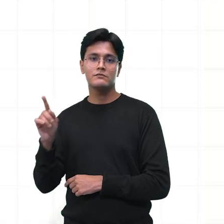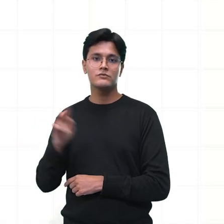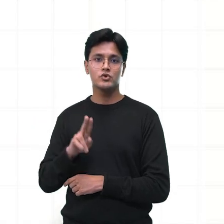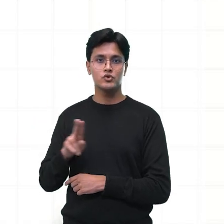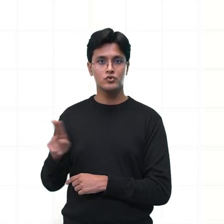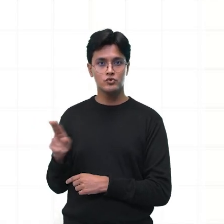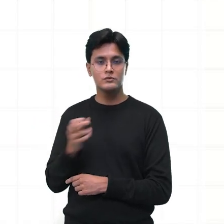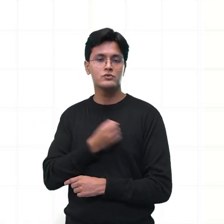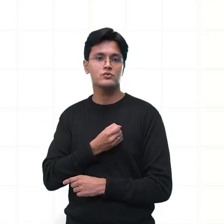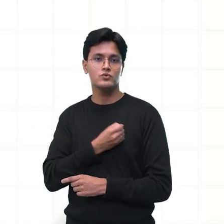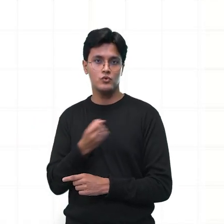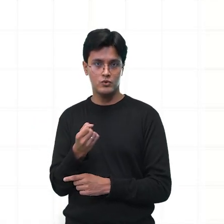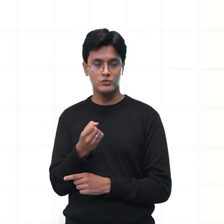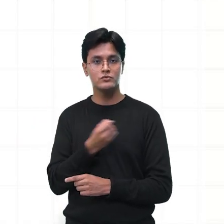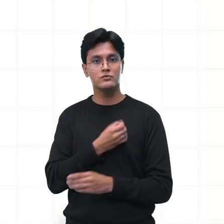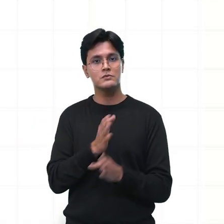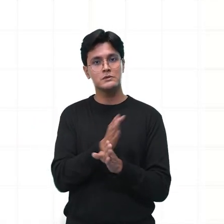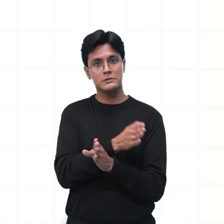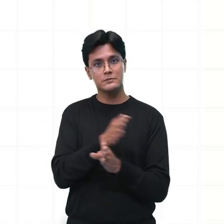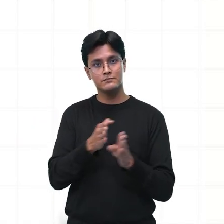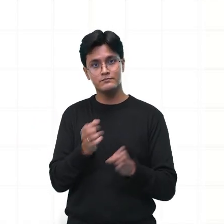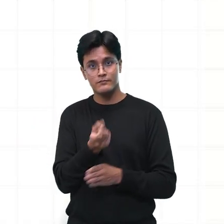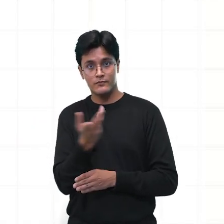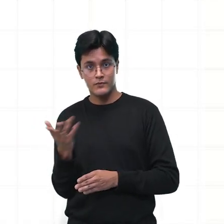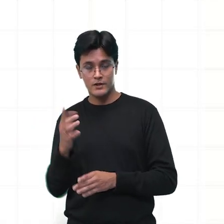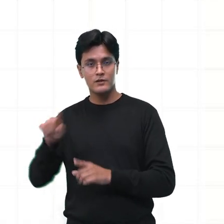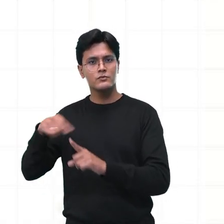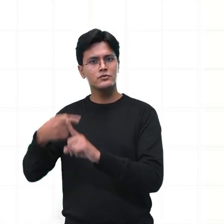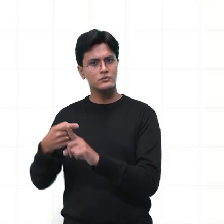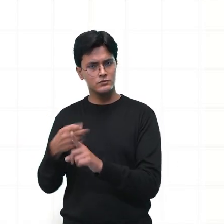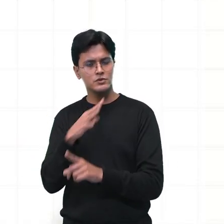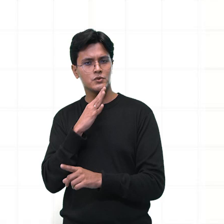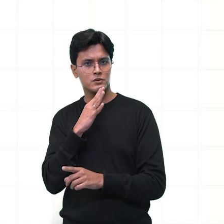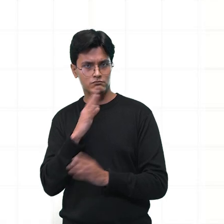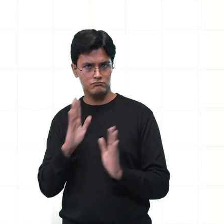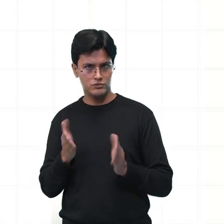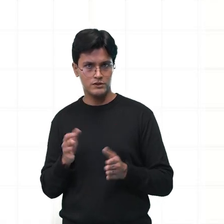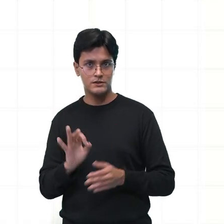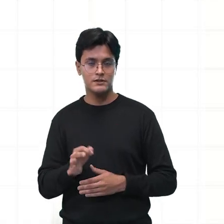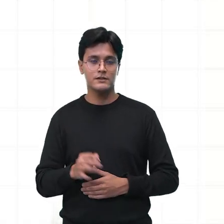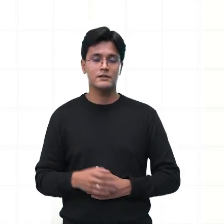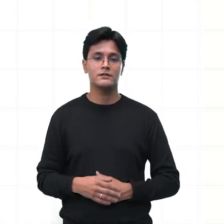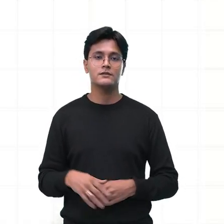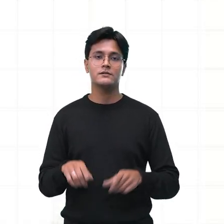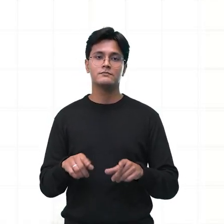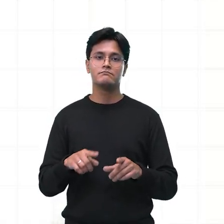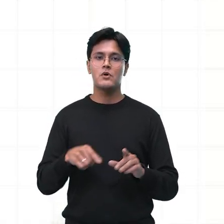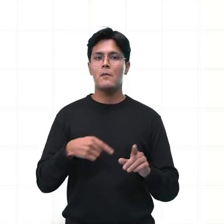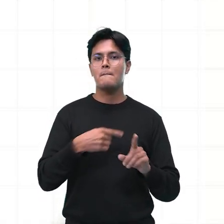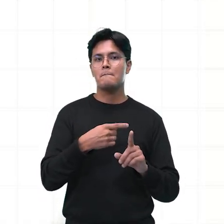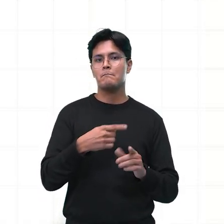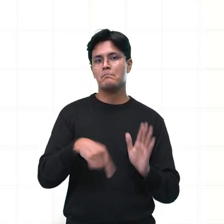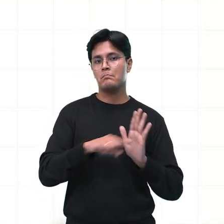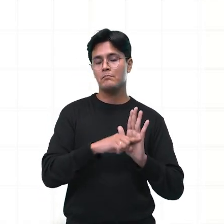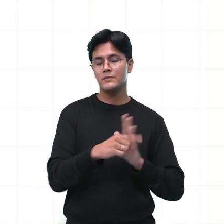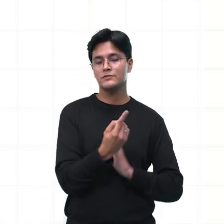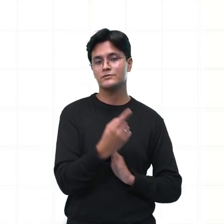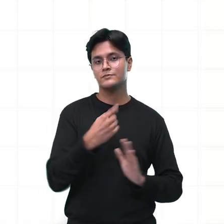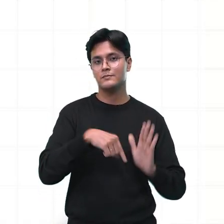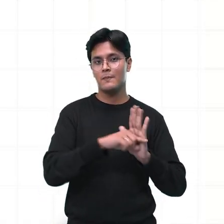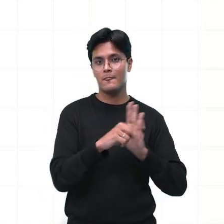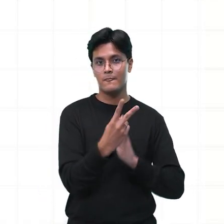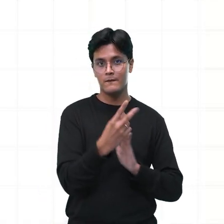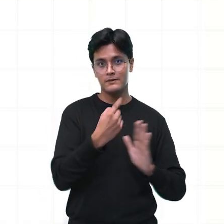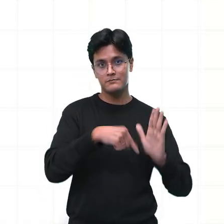inteiros positivos, que são aqueles que nós conhecemos até hoje. E os números menos 1, menos 2, menos